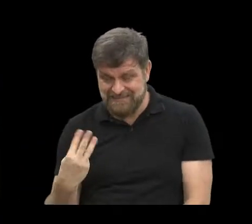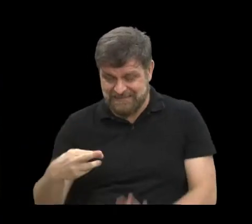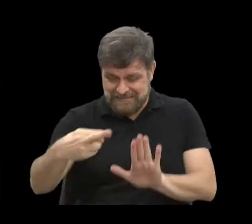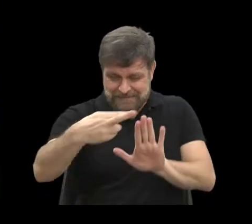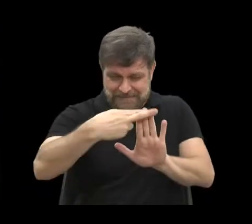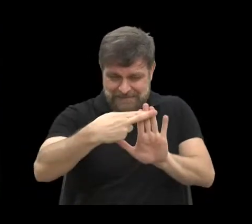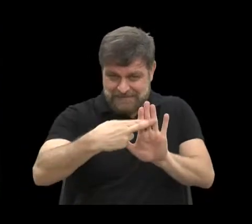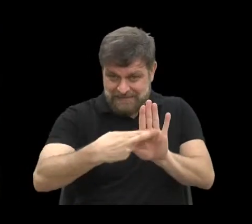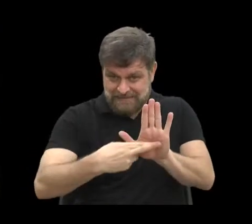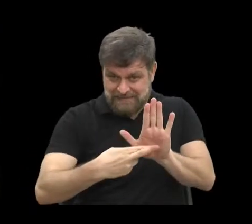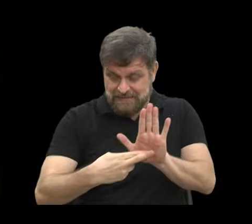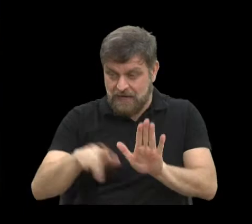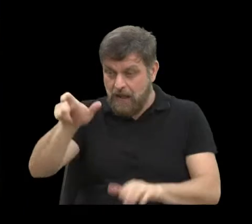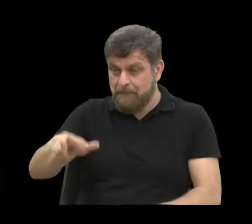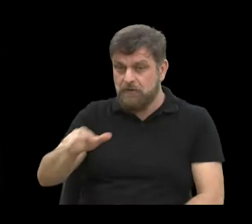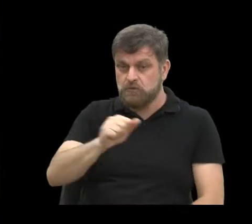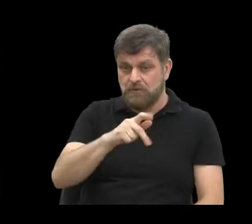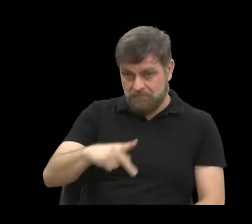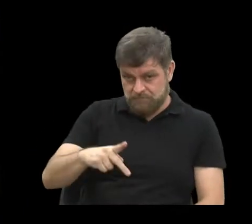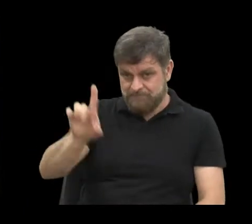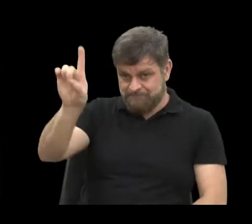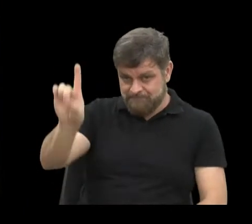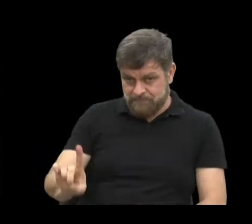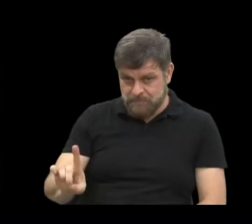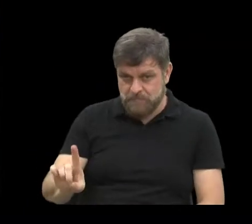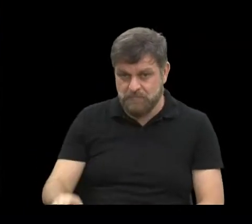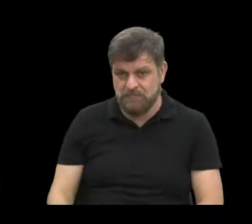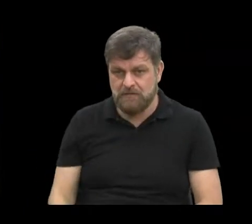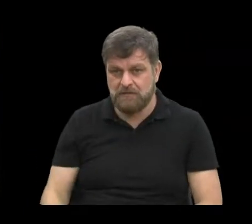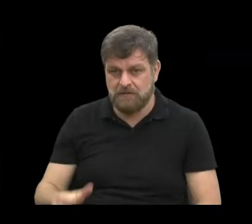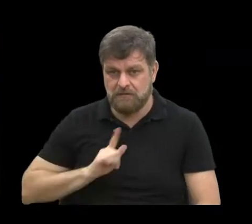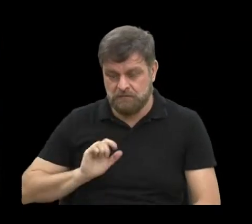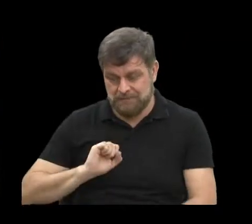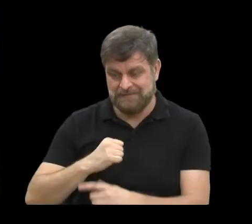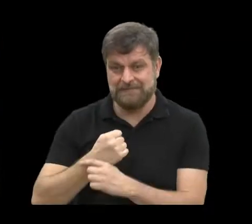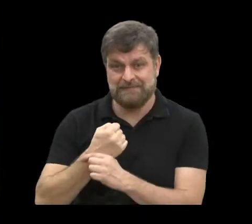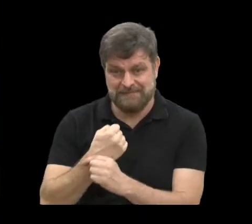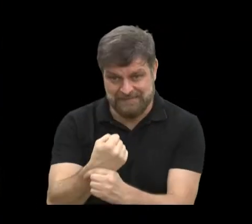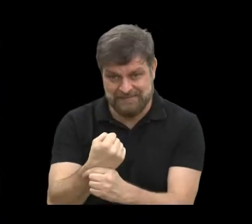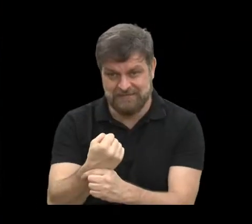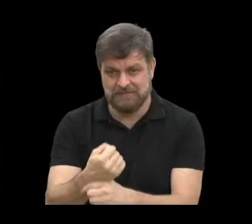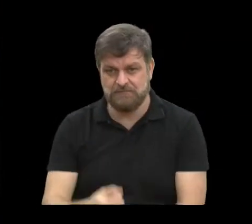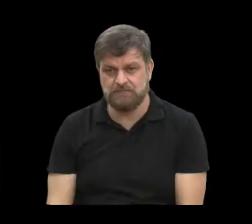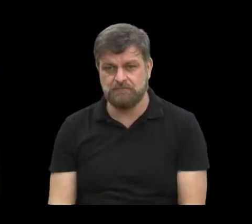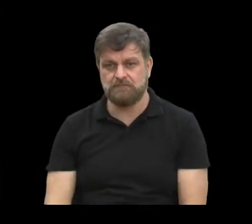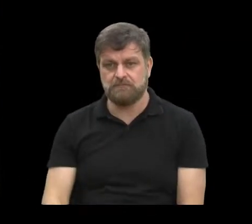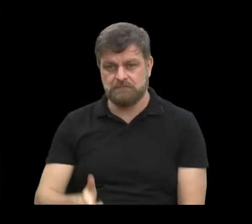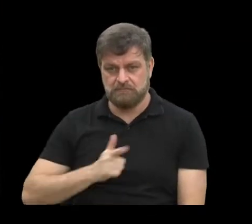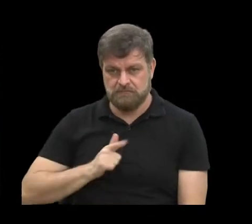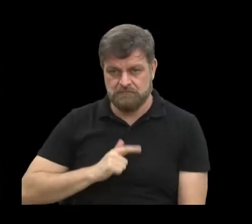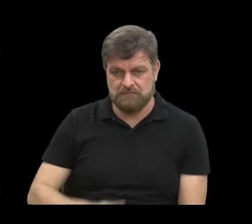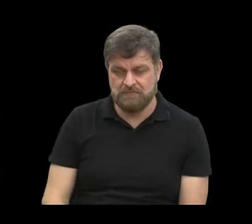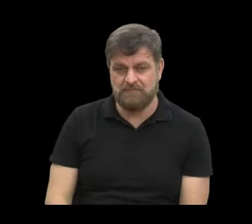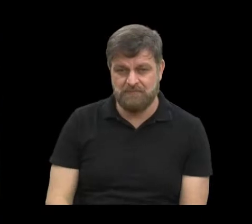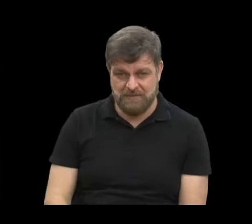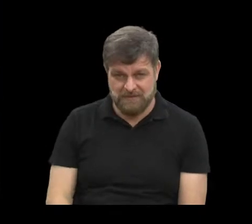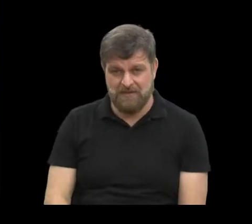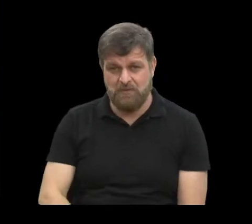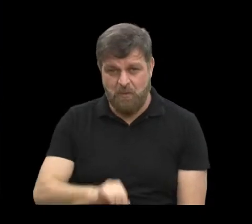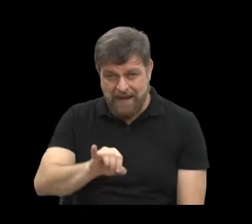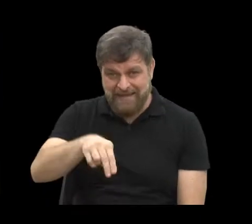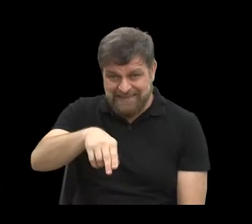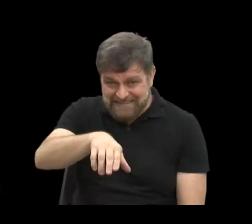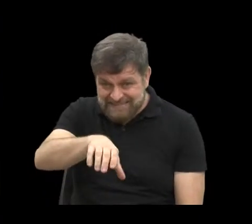regulamenta a concessão de aposentadorias da pessoa com deficiência segurada do regime geral de previdência